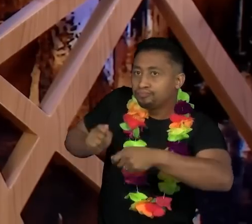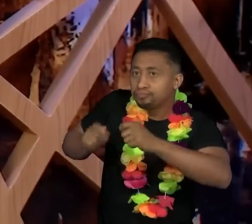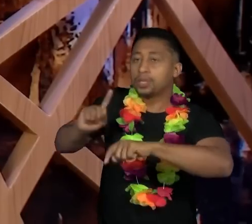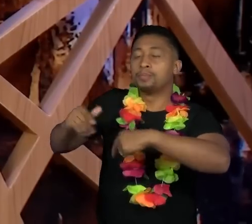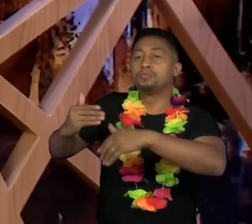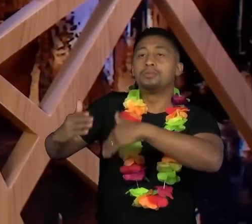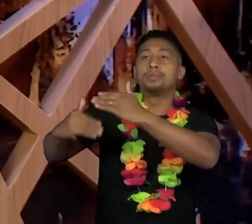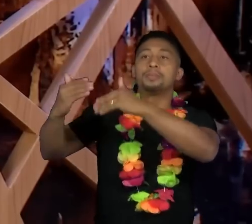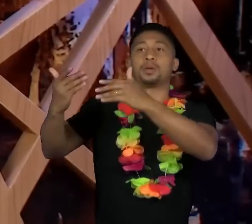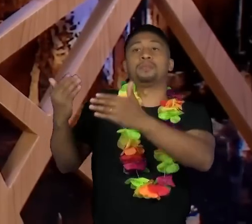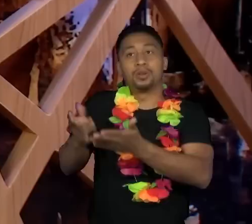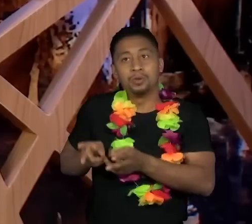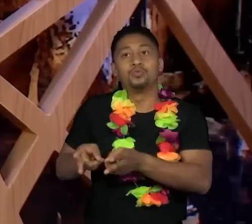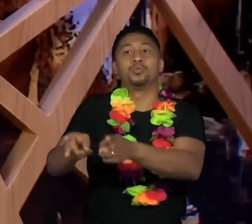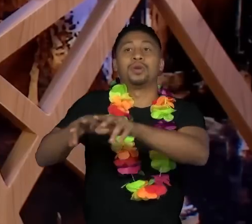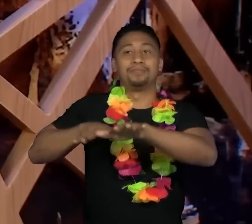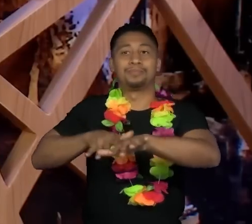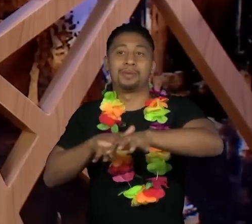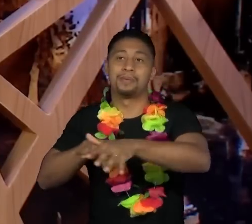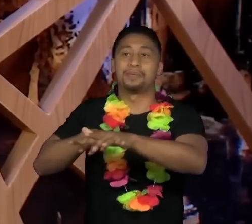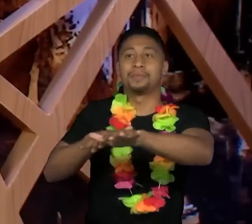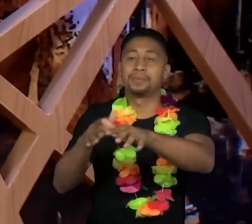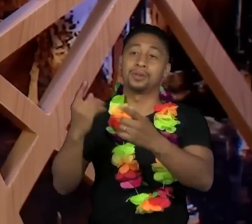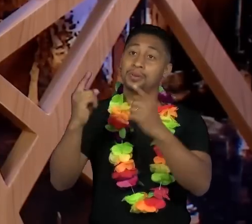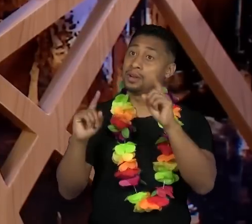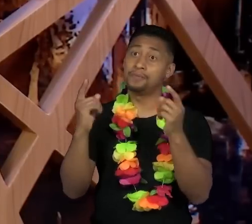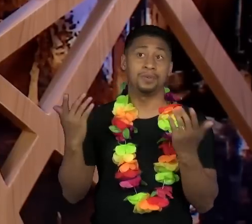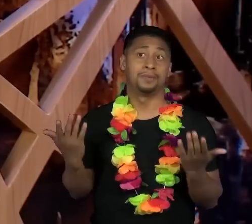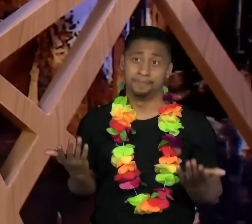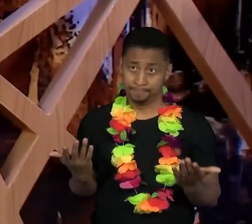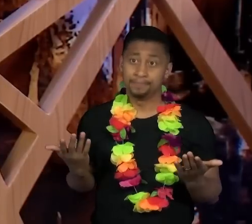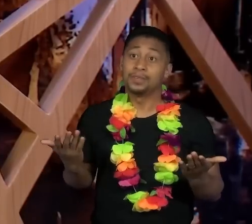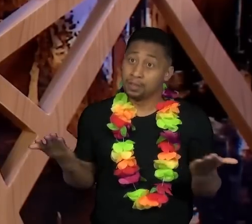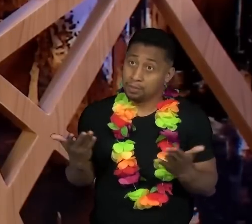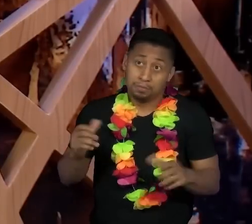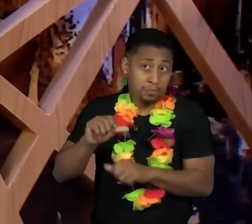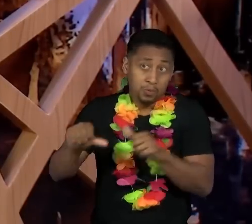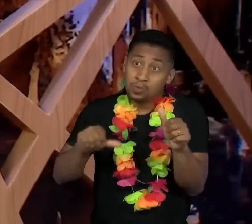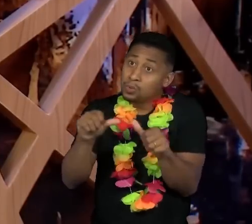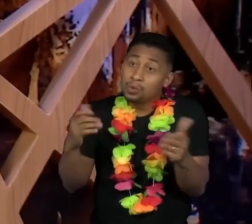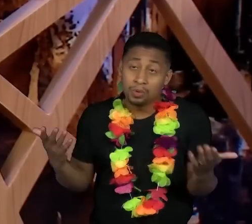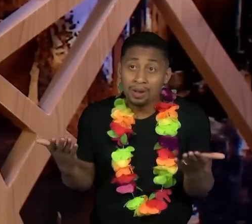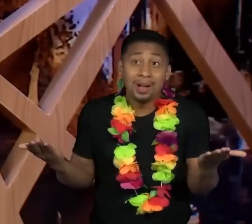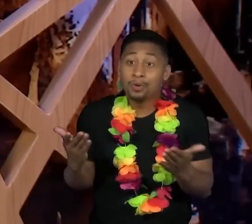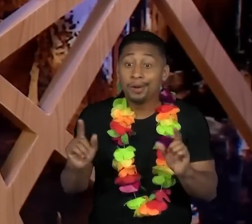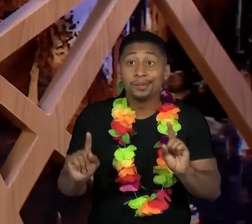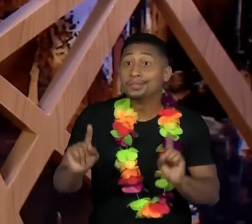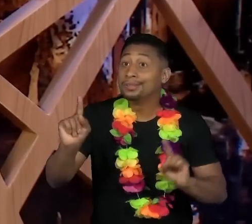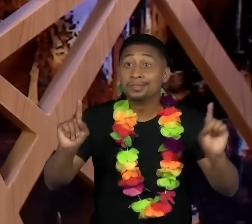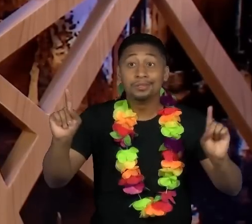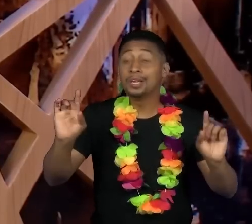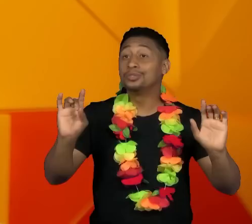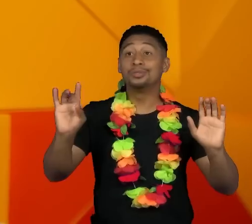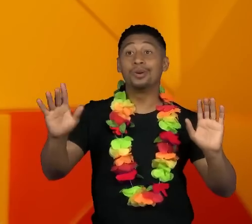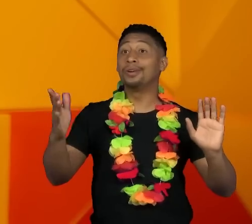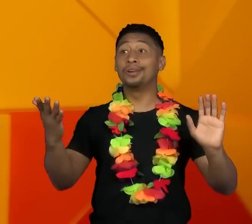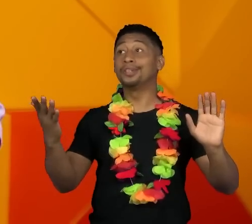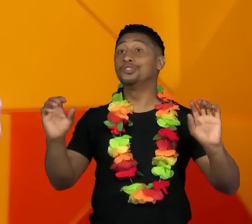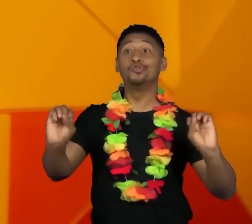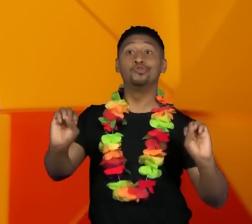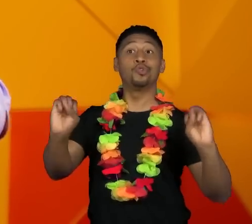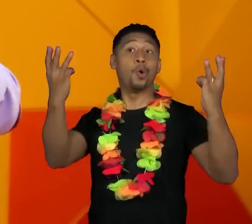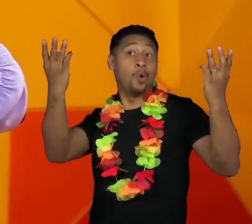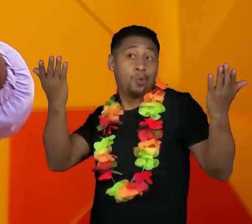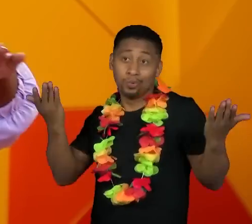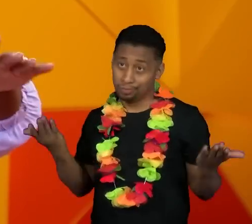É a cultura e a mídia que a gente fala, né? É o que exige um campeonato, um concurso que é puramente de espetáculo. De espetáculo. E a gente vai